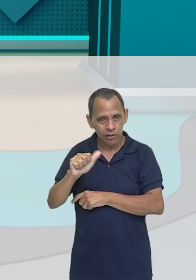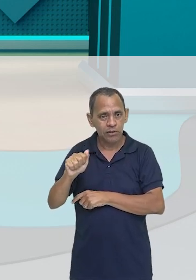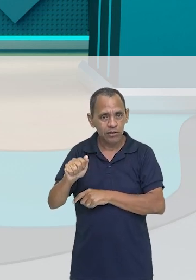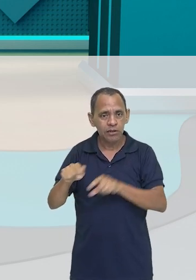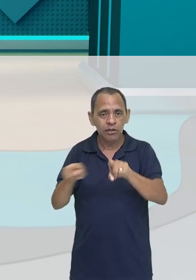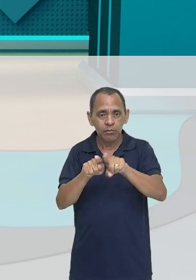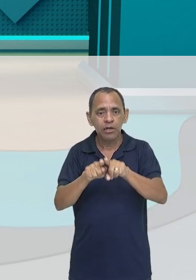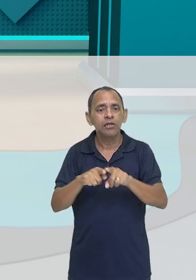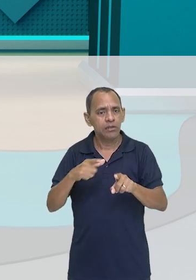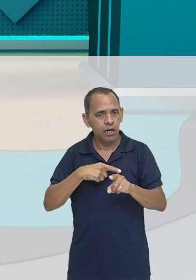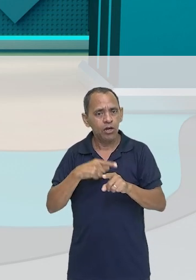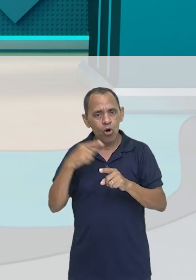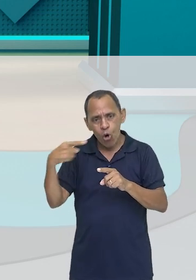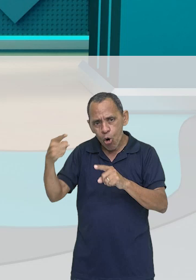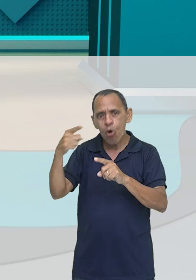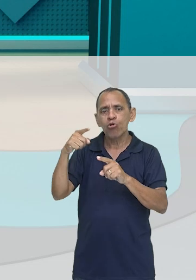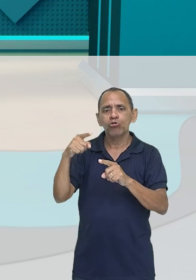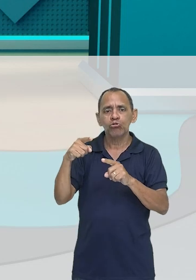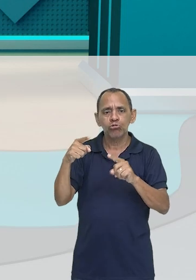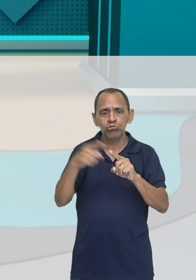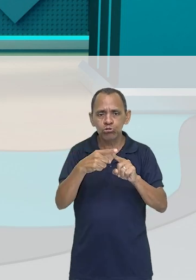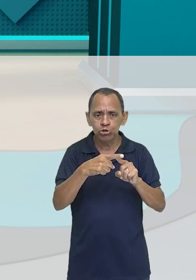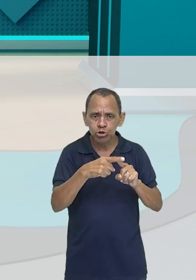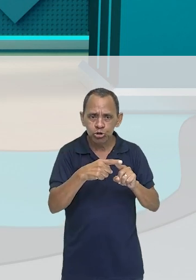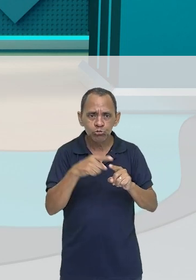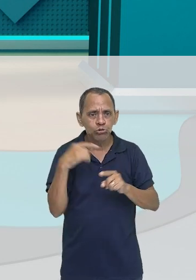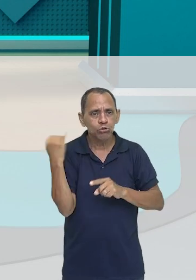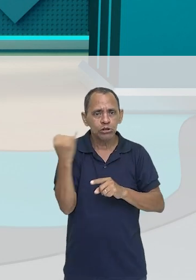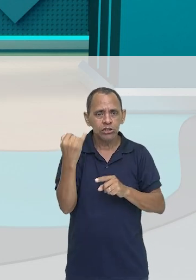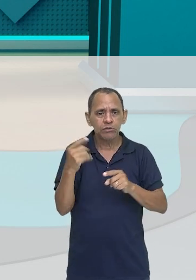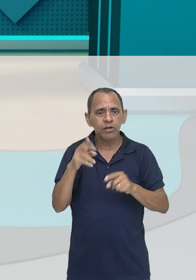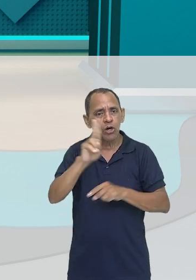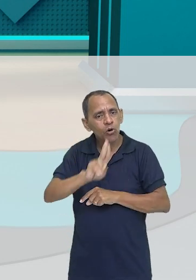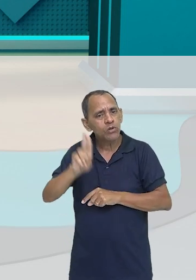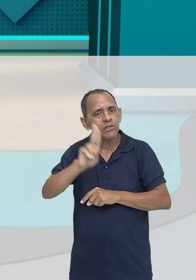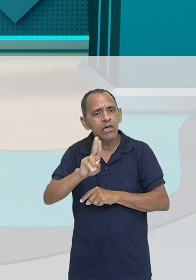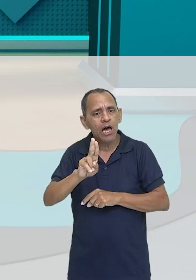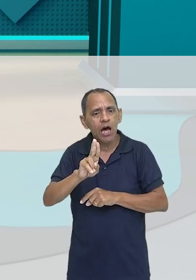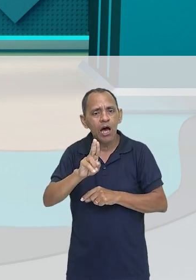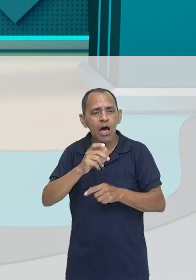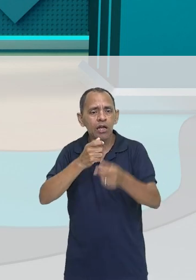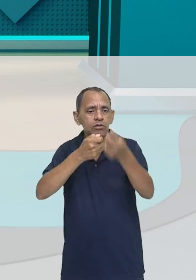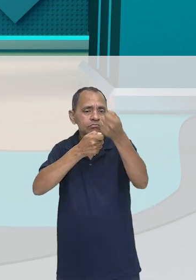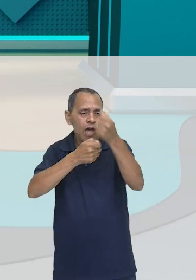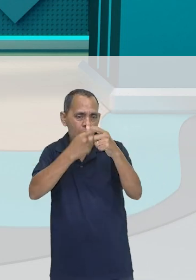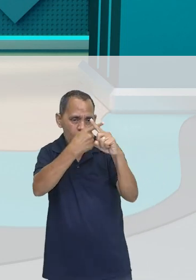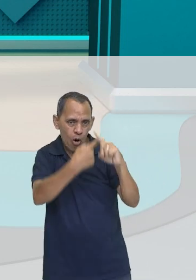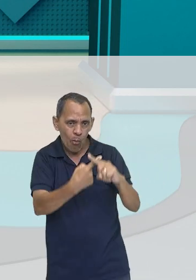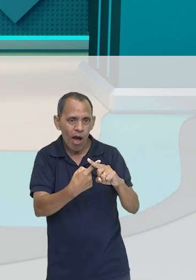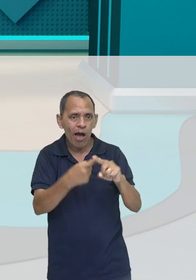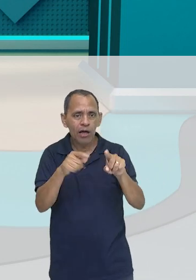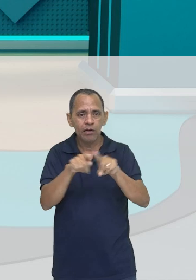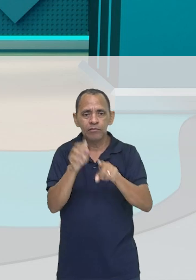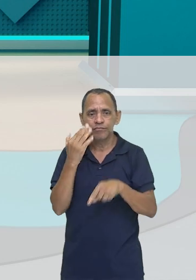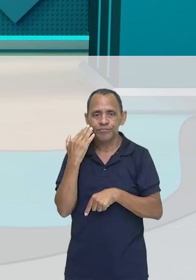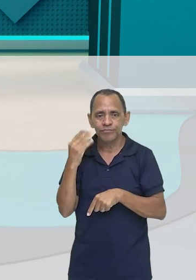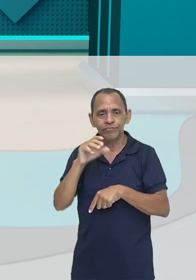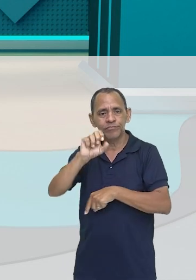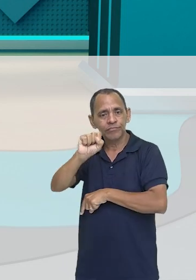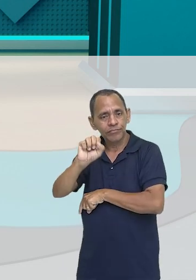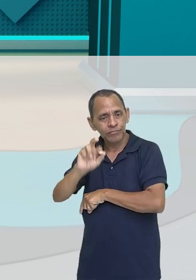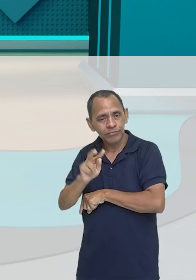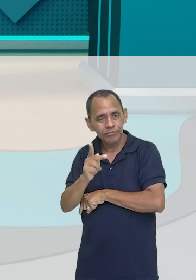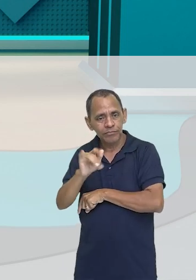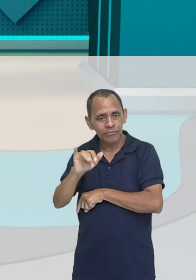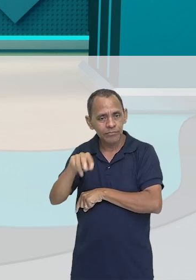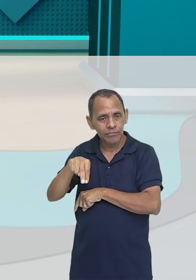muito importante que é utilizado ali para o momento do combate, que é a nossa shinai, que é a nossa espada